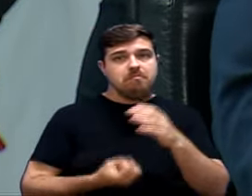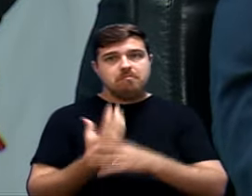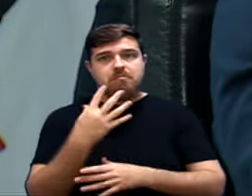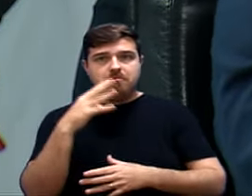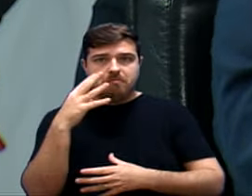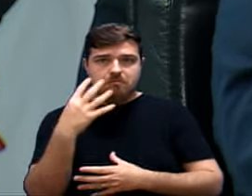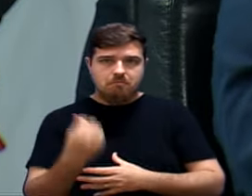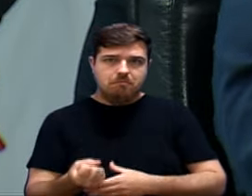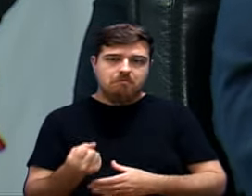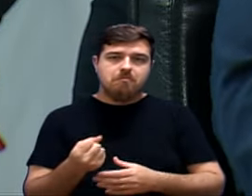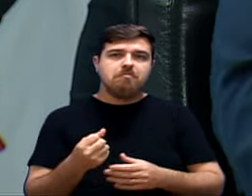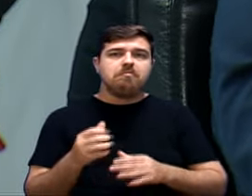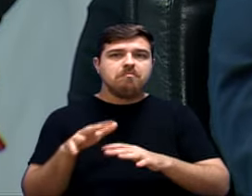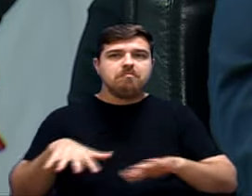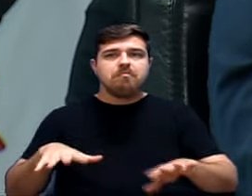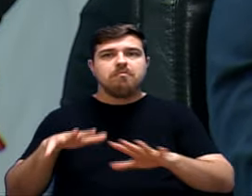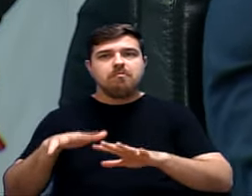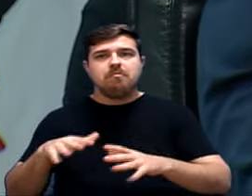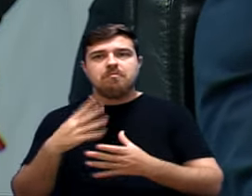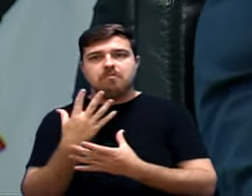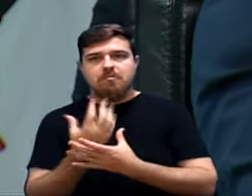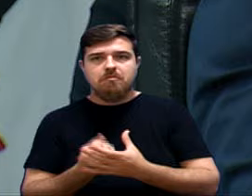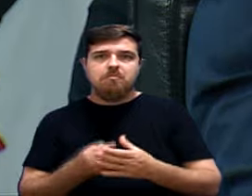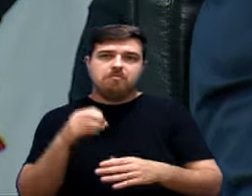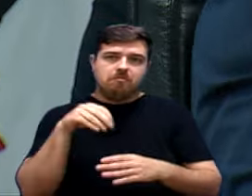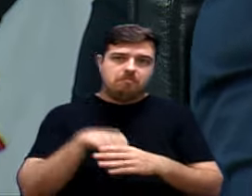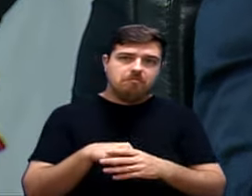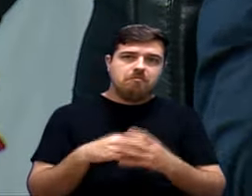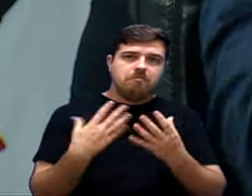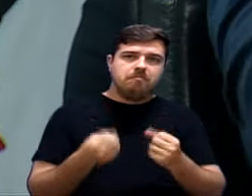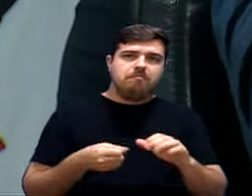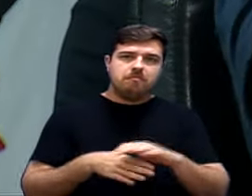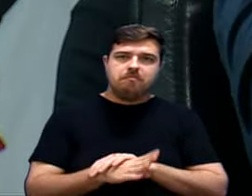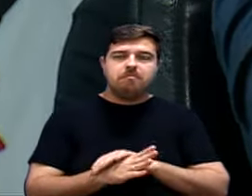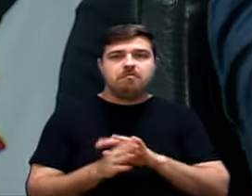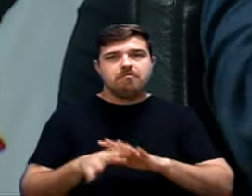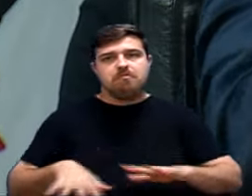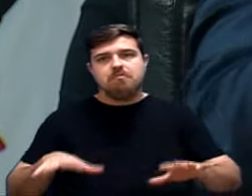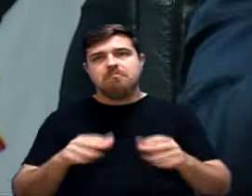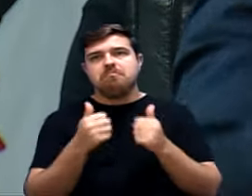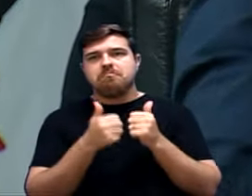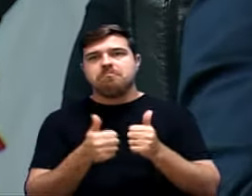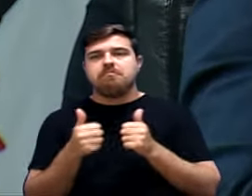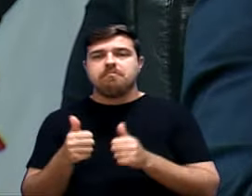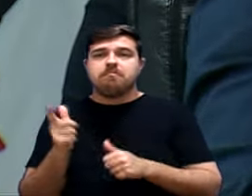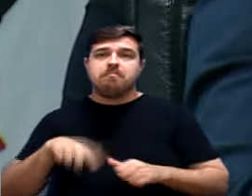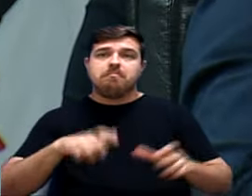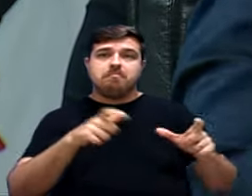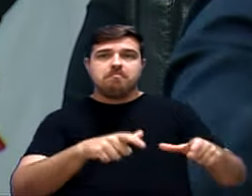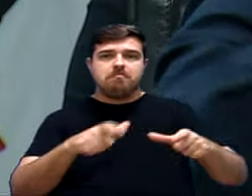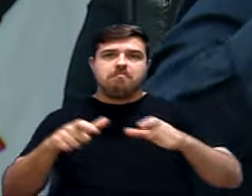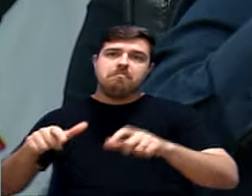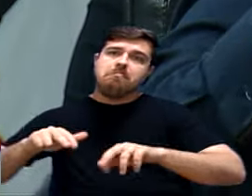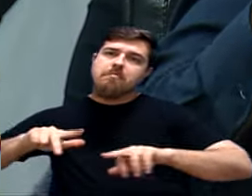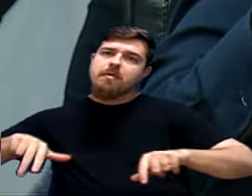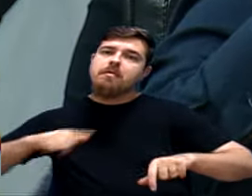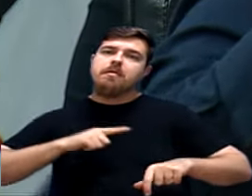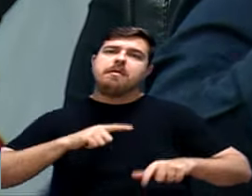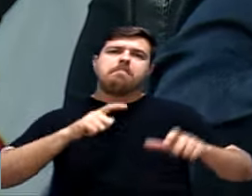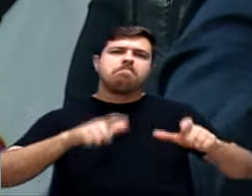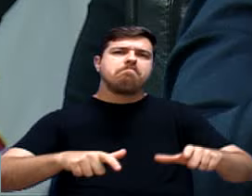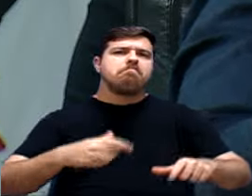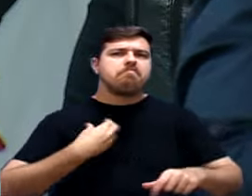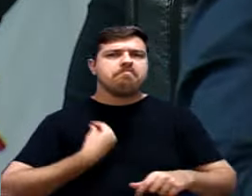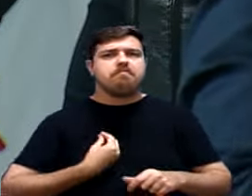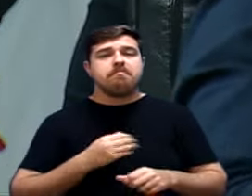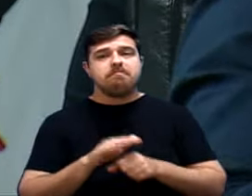após isso e regulamentasse esse projeto de descentralização Inclusive das áreas que foram citadas nós precisamos eh trabalhar existem locais onde a